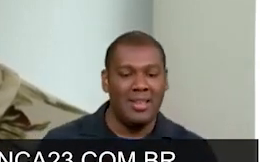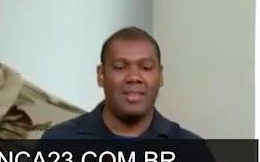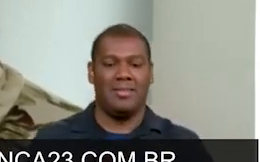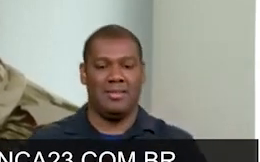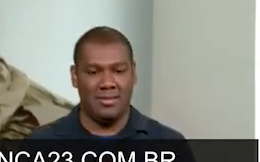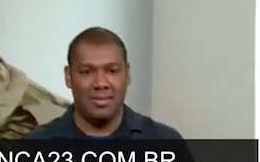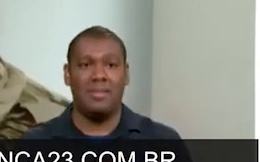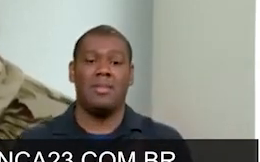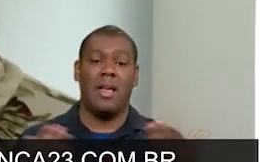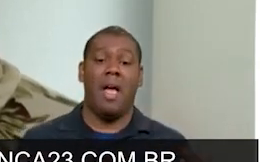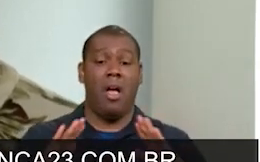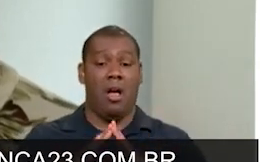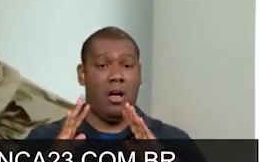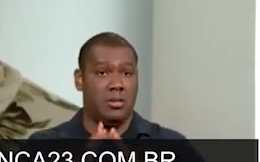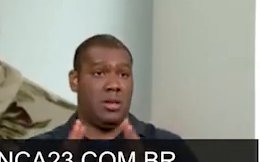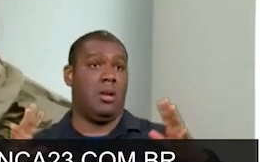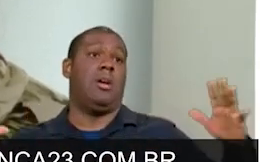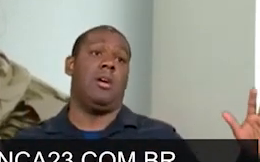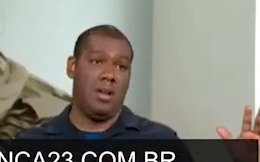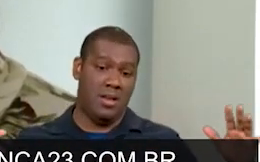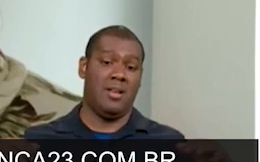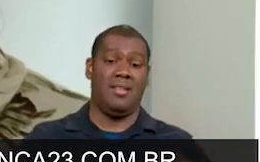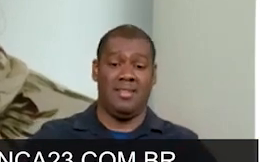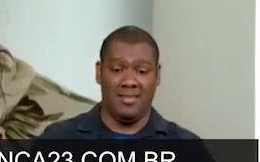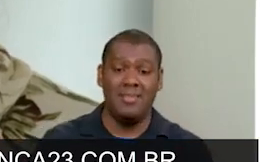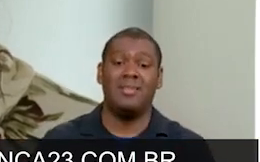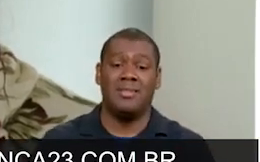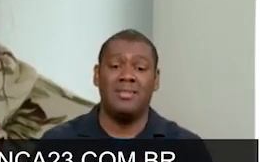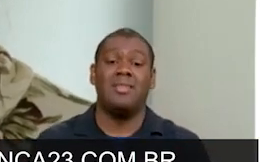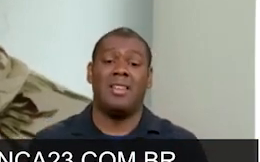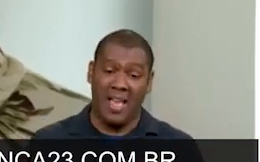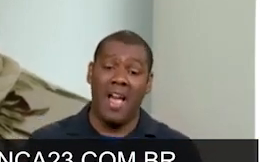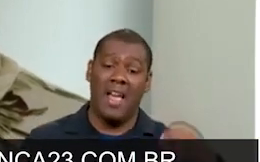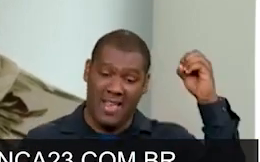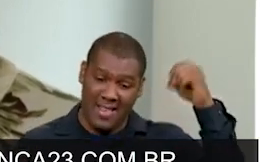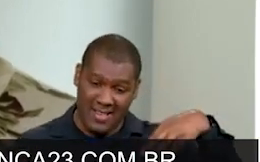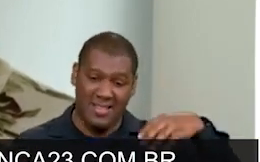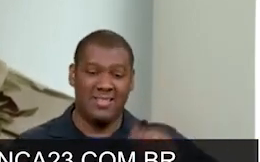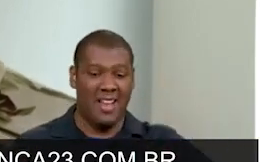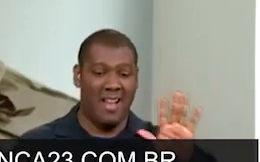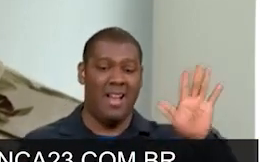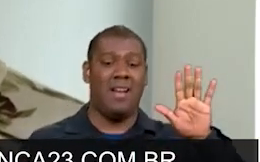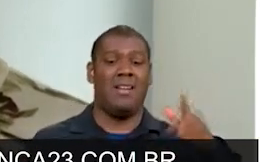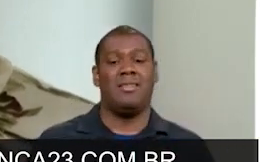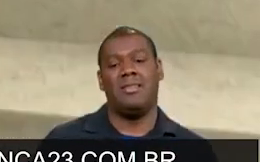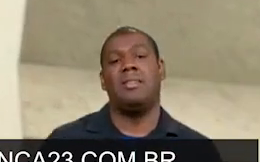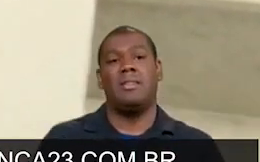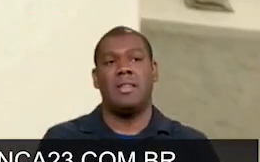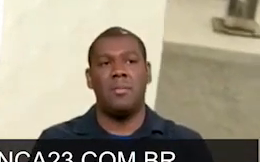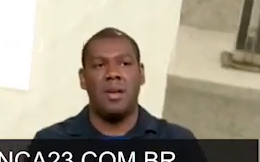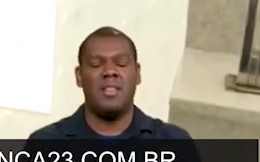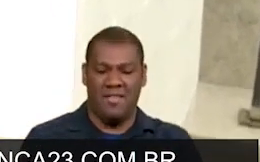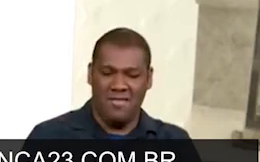altíssimo, né? Essa casa é grande, a casa realmente consome mais. E eu acho que também é o consumo e também a qualidade de